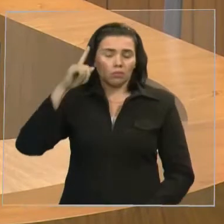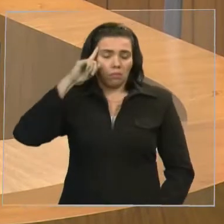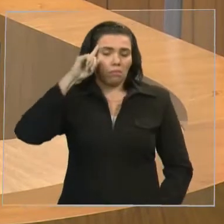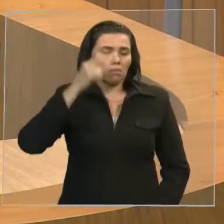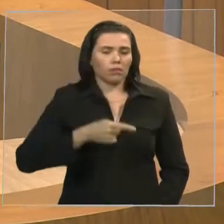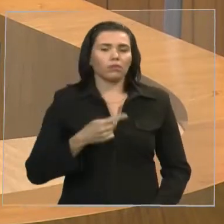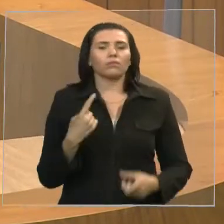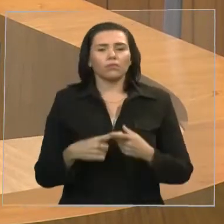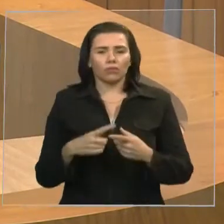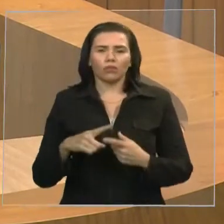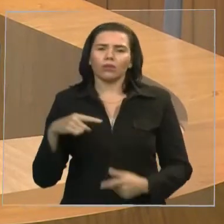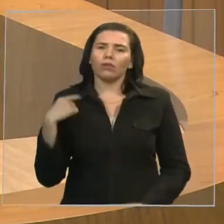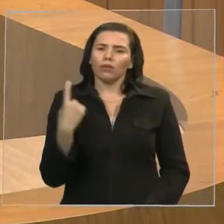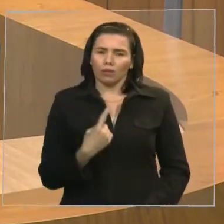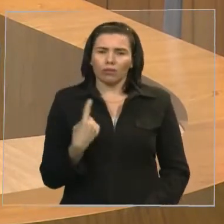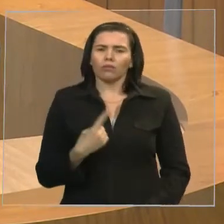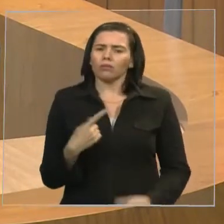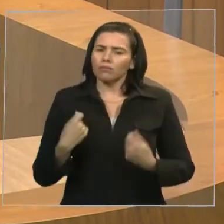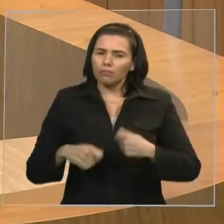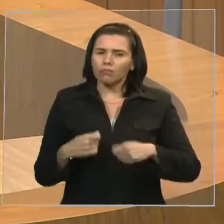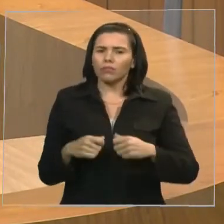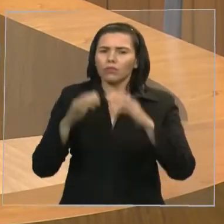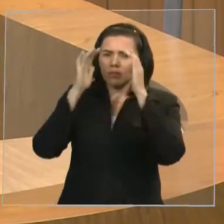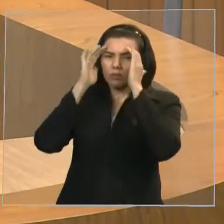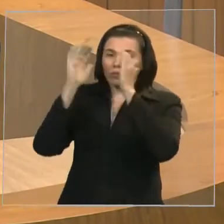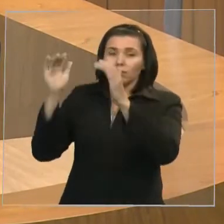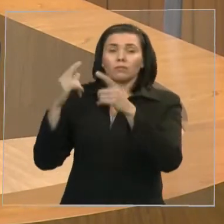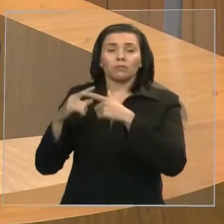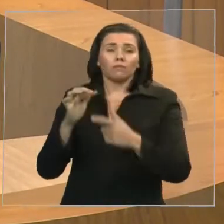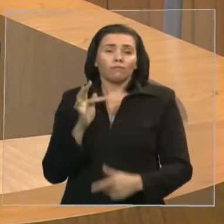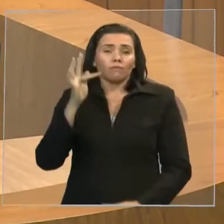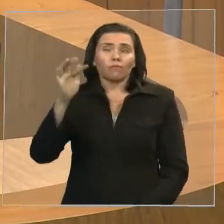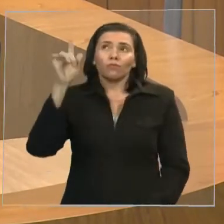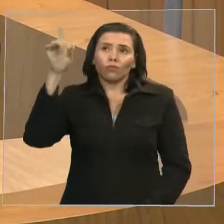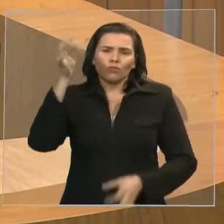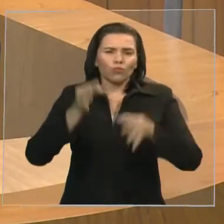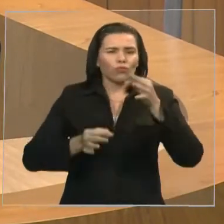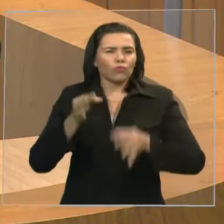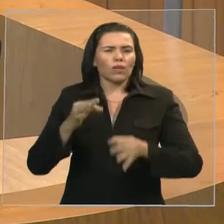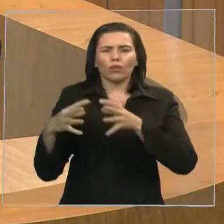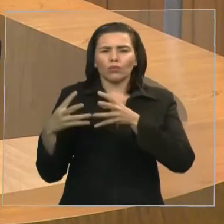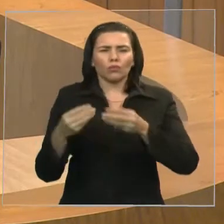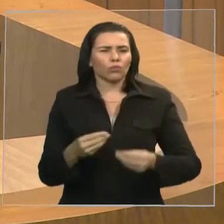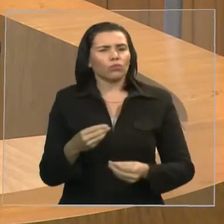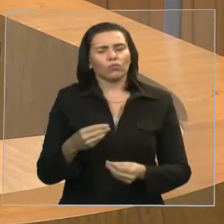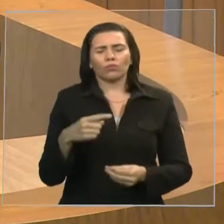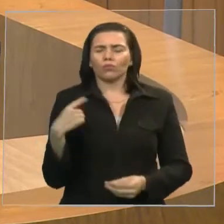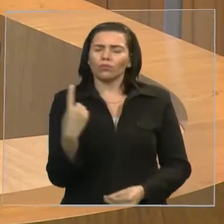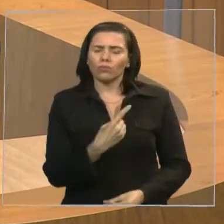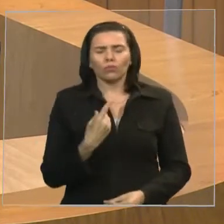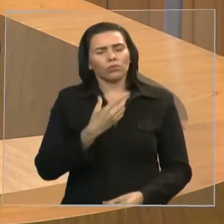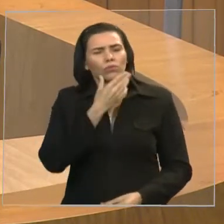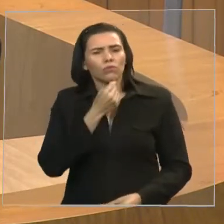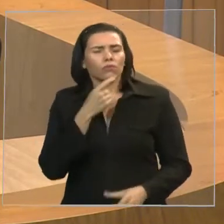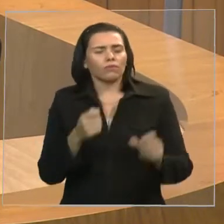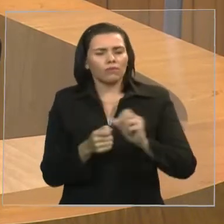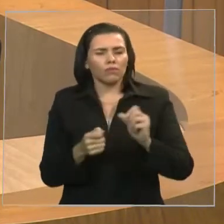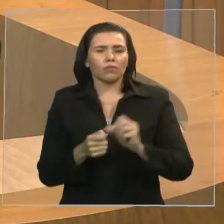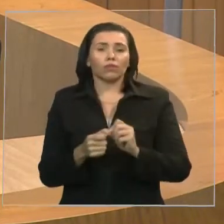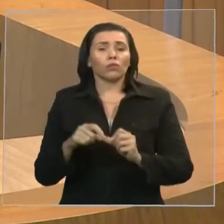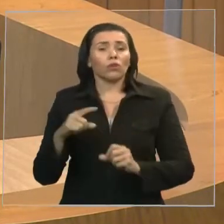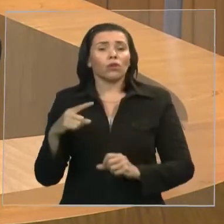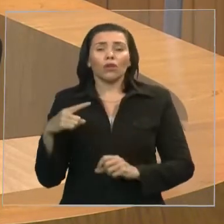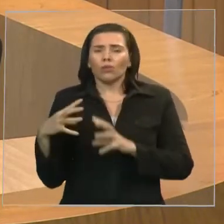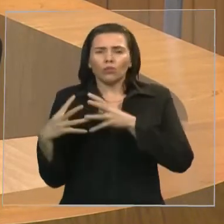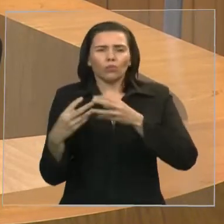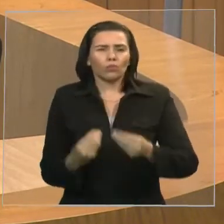todo homem, porque Deus há de trazer a juízo toda a obra e até tudo que está encoberto, que seja